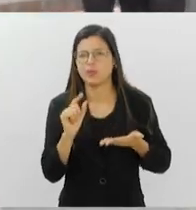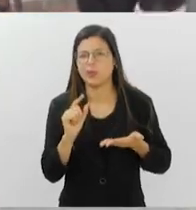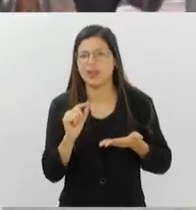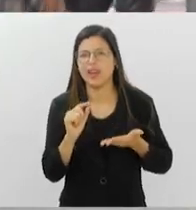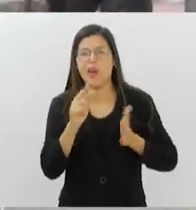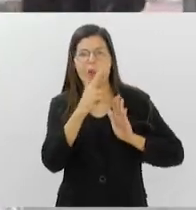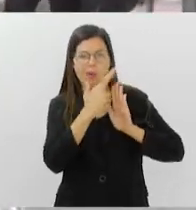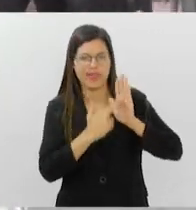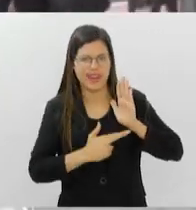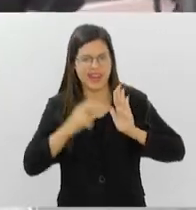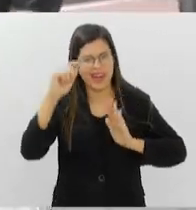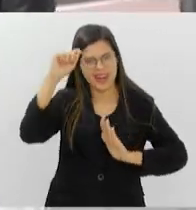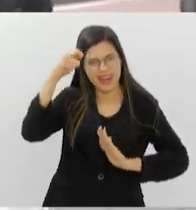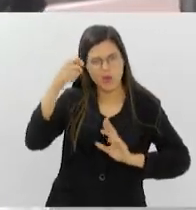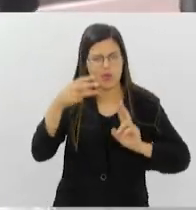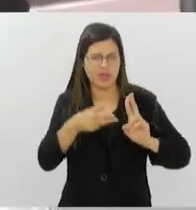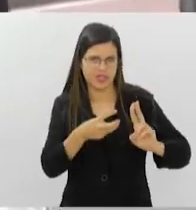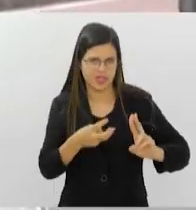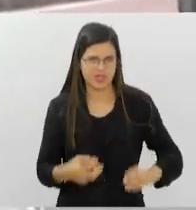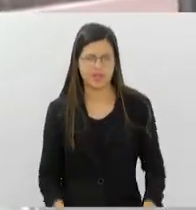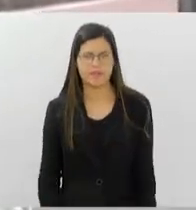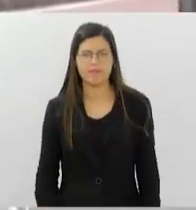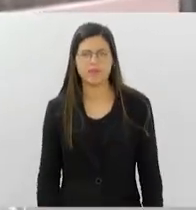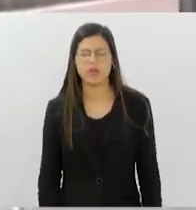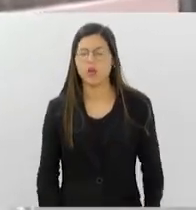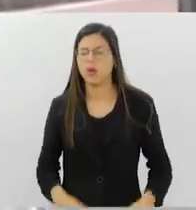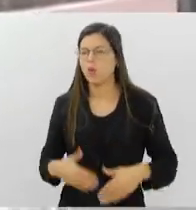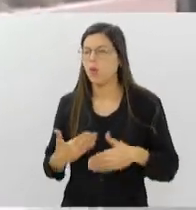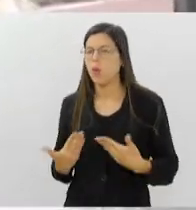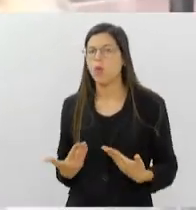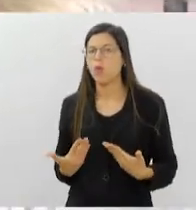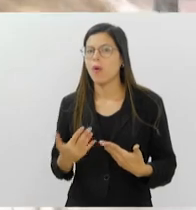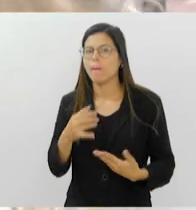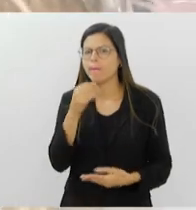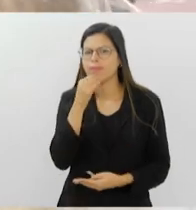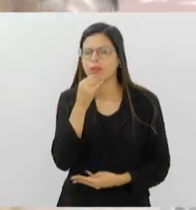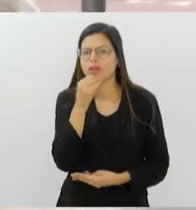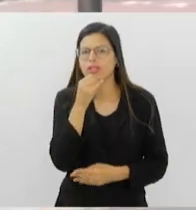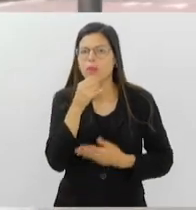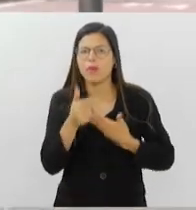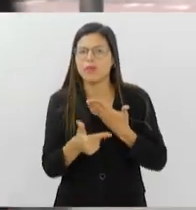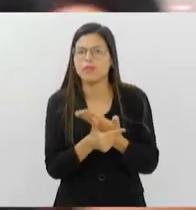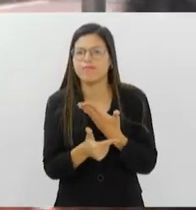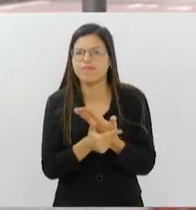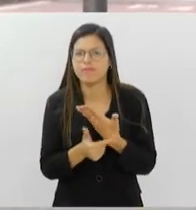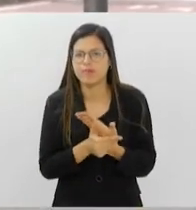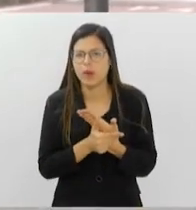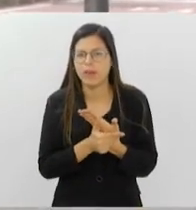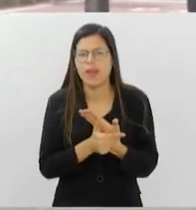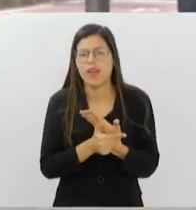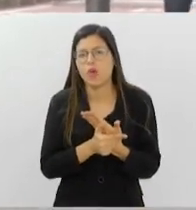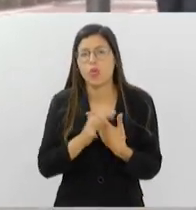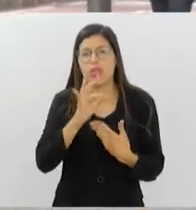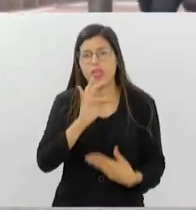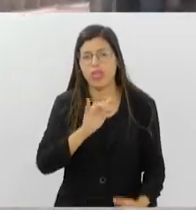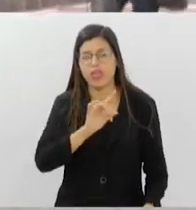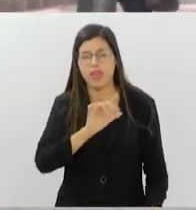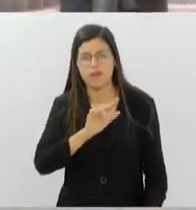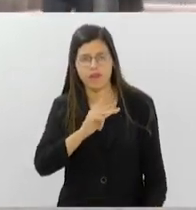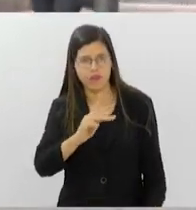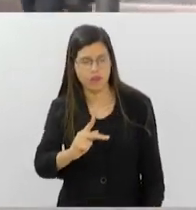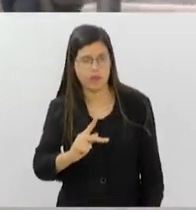roteiristas negros e indígenas e qual é por exemplo eh o papel qual foi o papel eh da flop nessa eh na